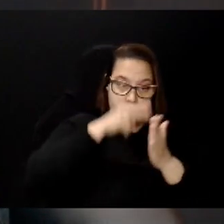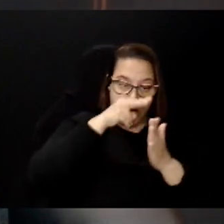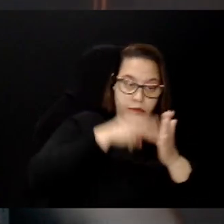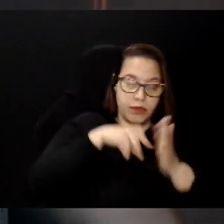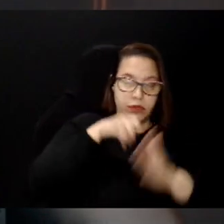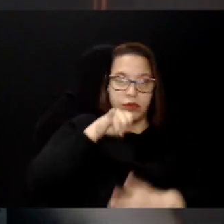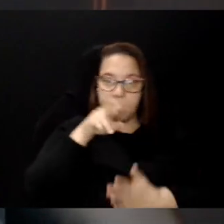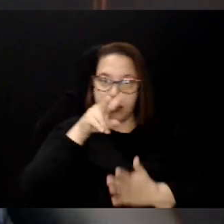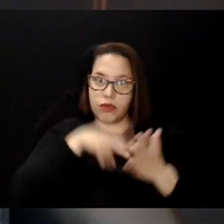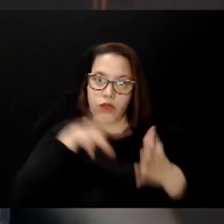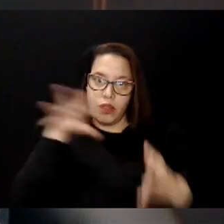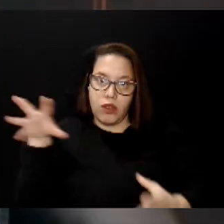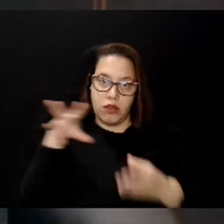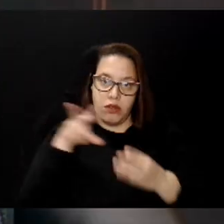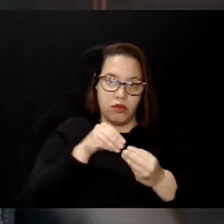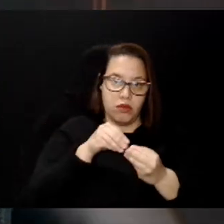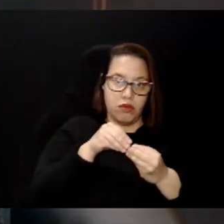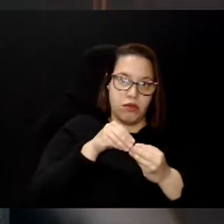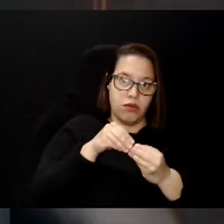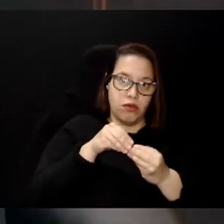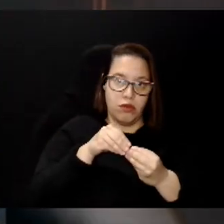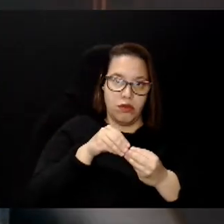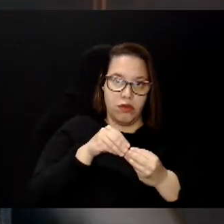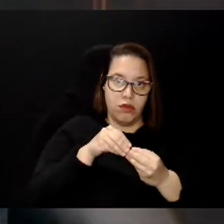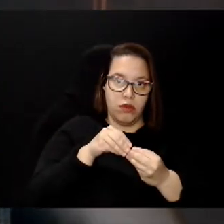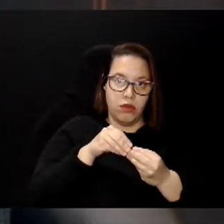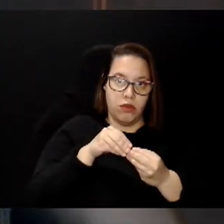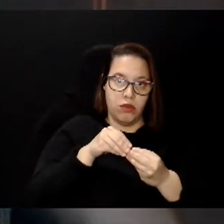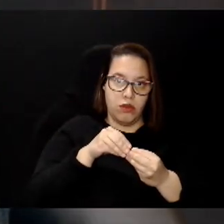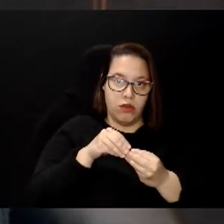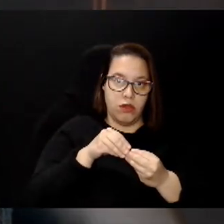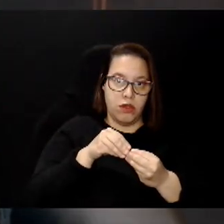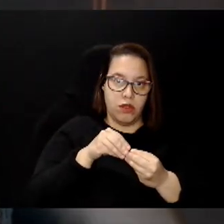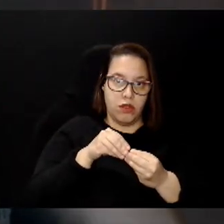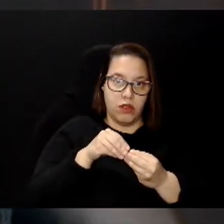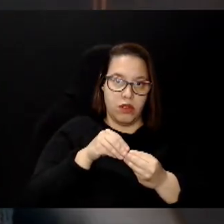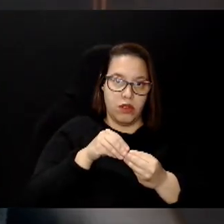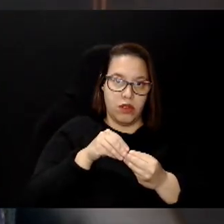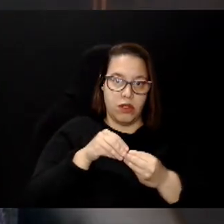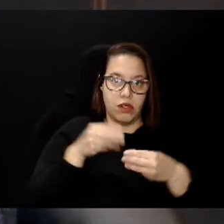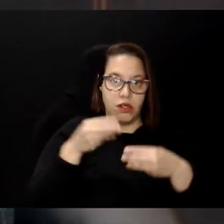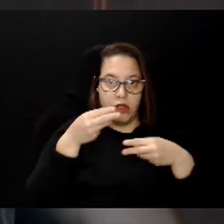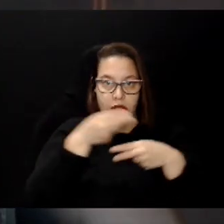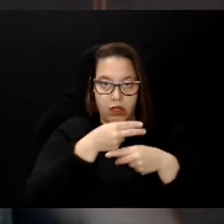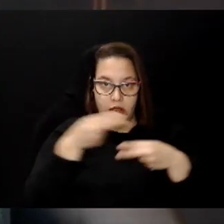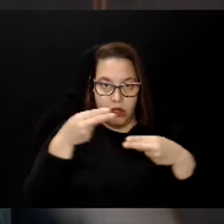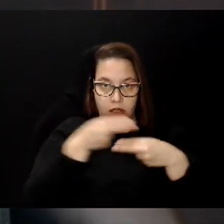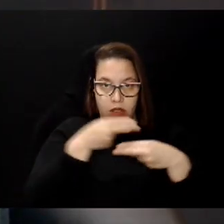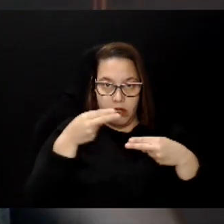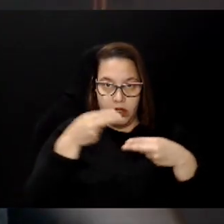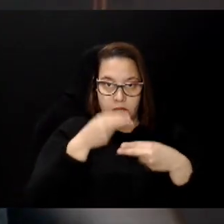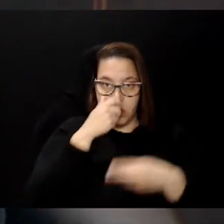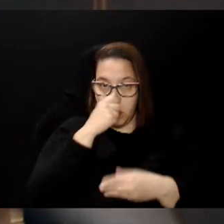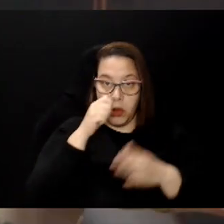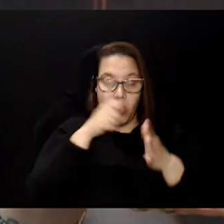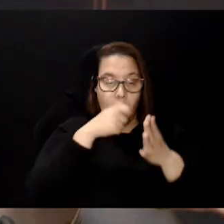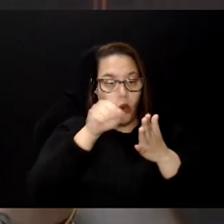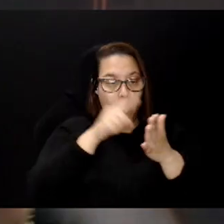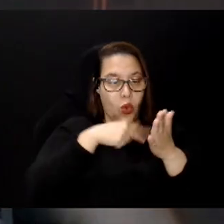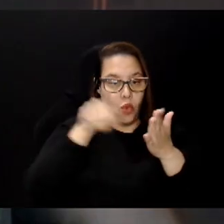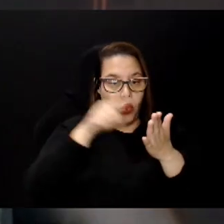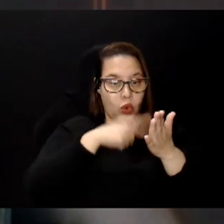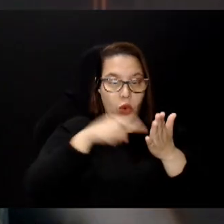resumo, uns bullet points, como é que eu falo isso em português? Os tópicos. Se eu leio só os